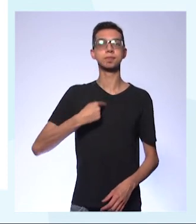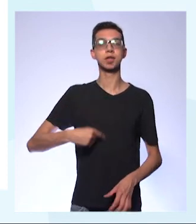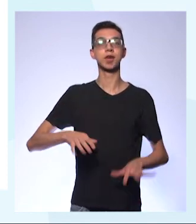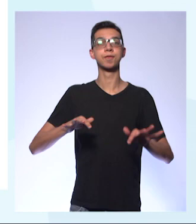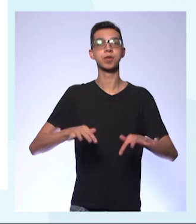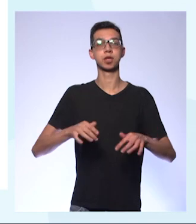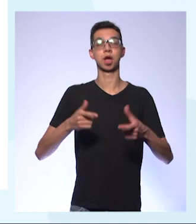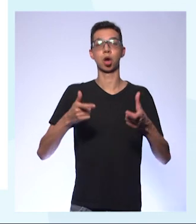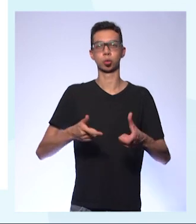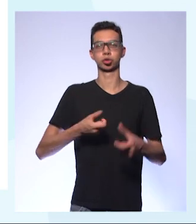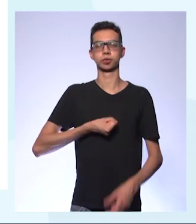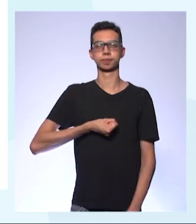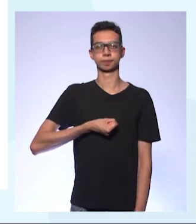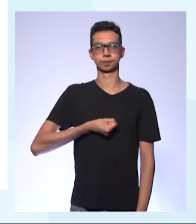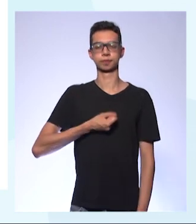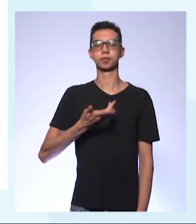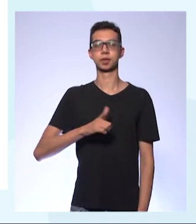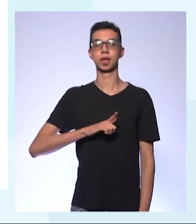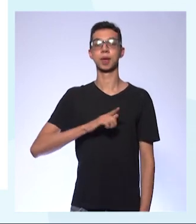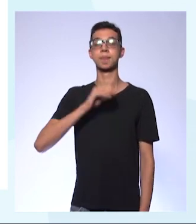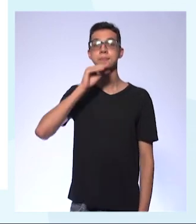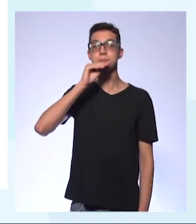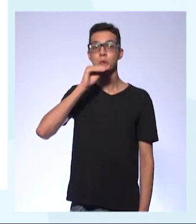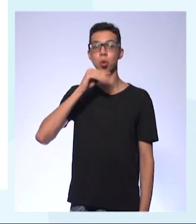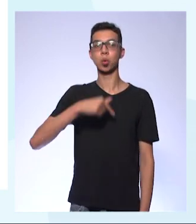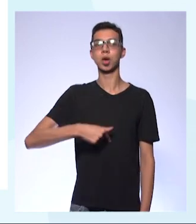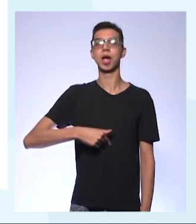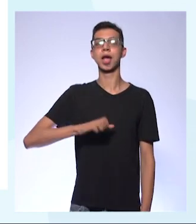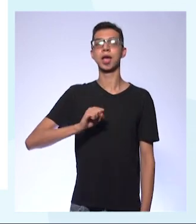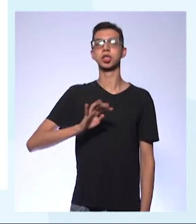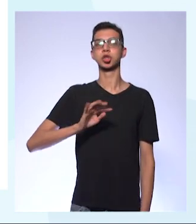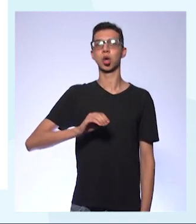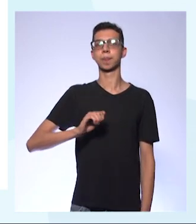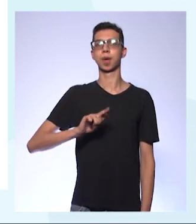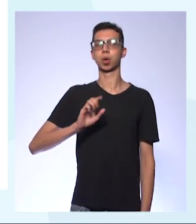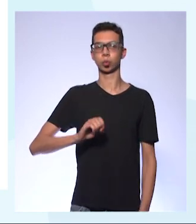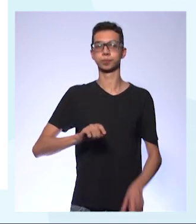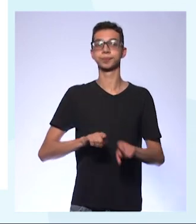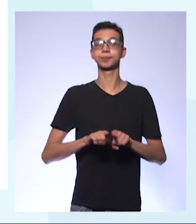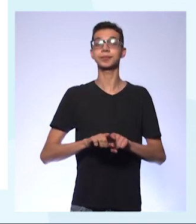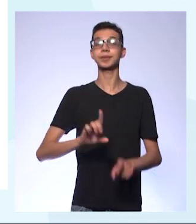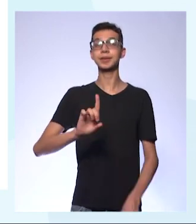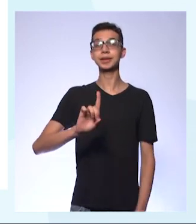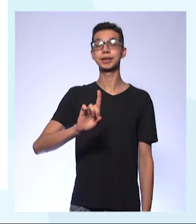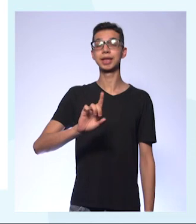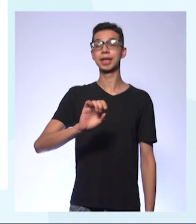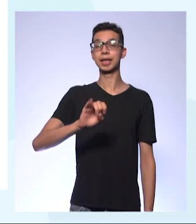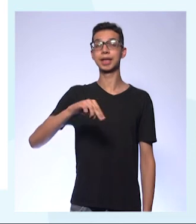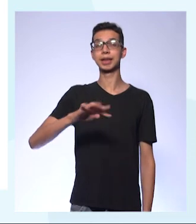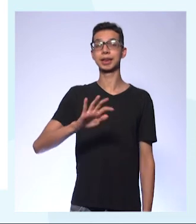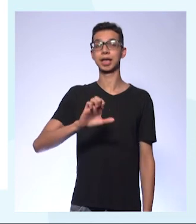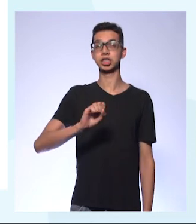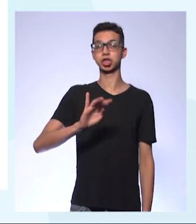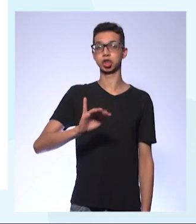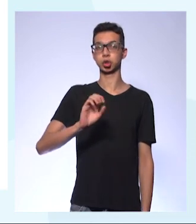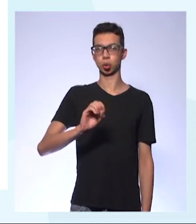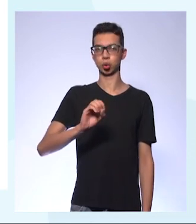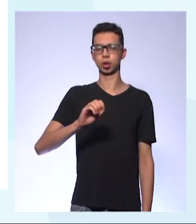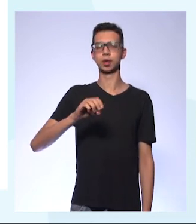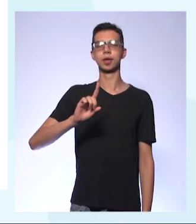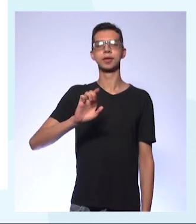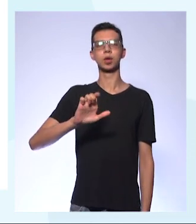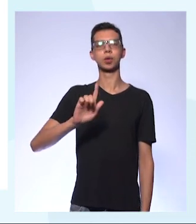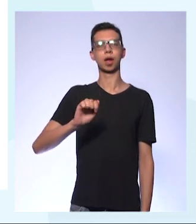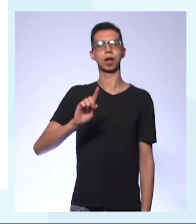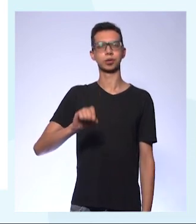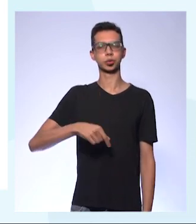o esôfago, estômago, o intestino delgado, o intestino grosso, o reto e o ânus, por onde saem as fezes,